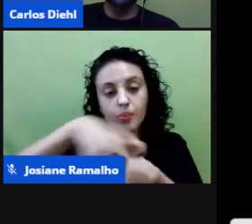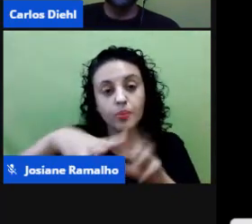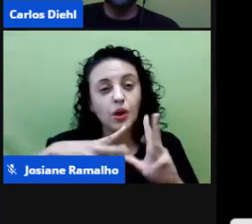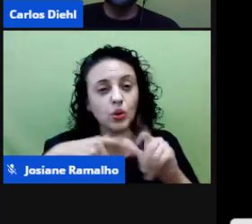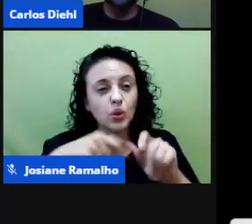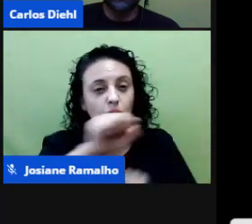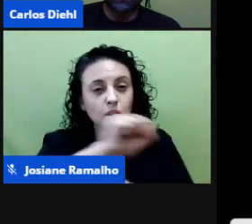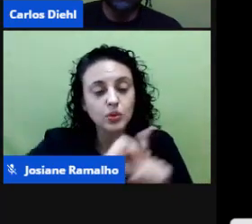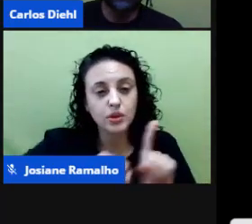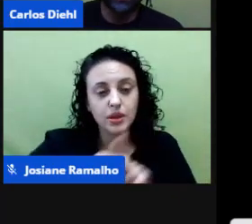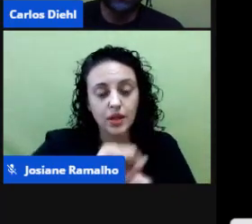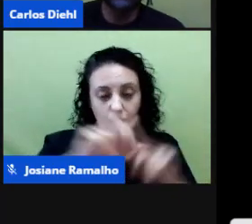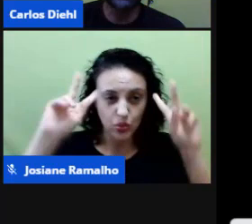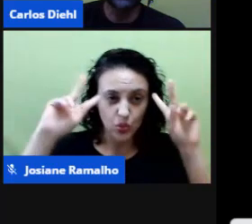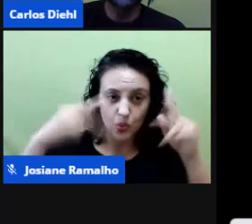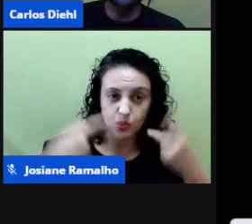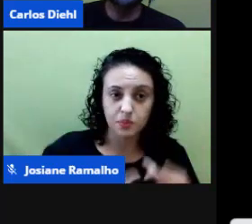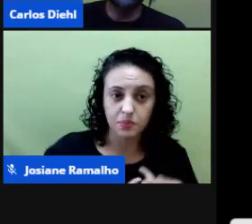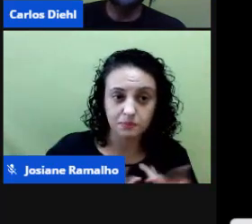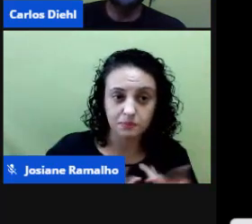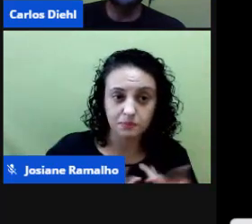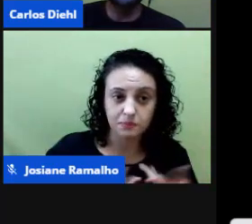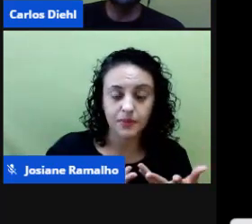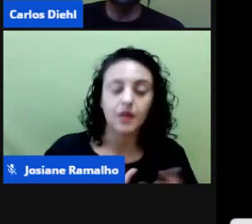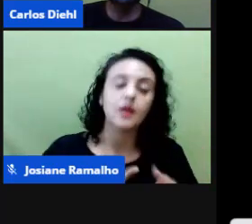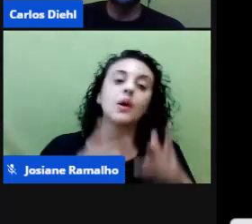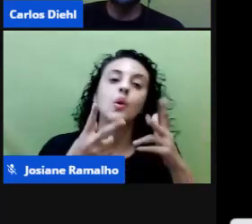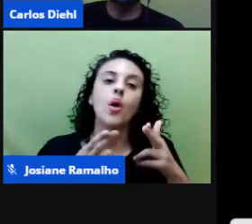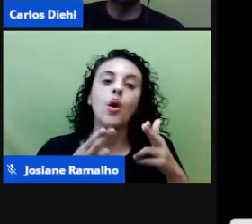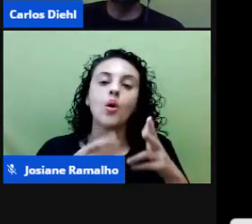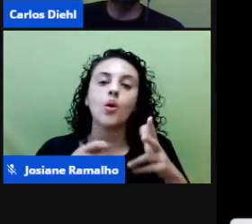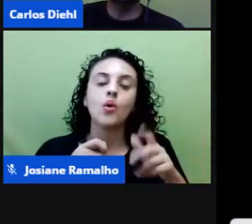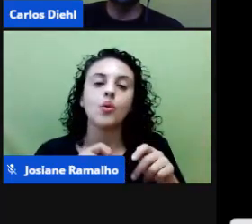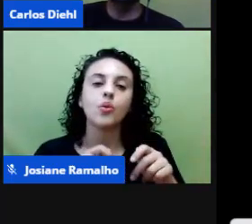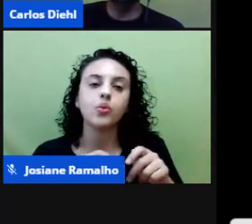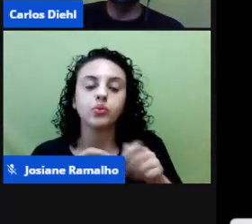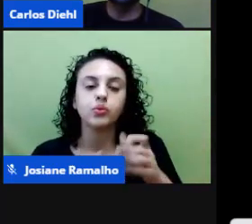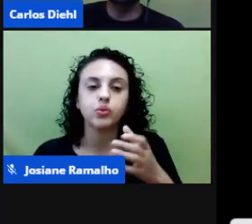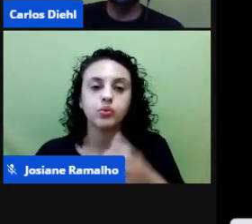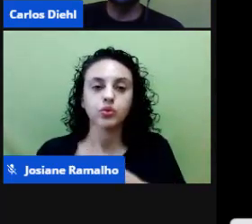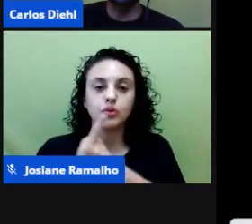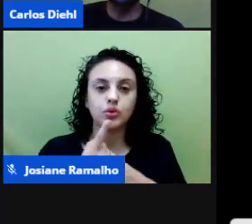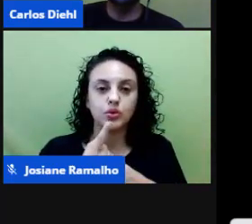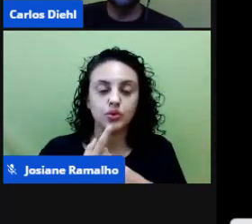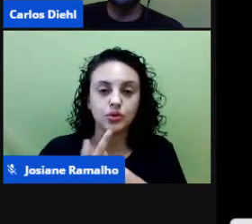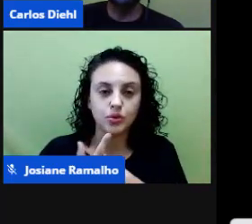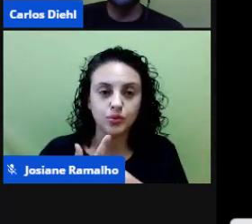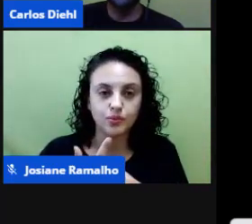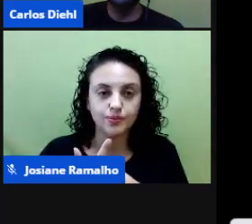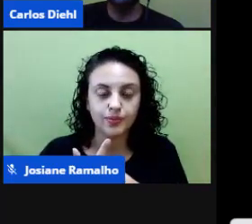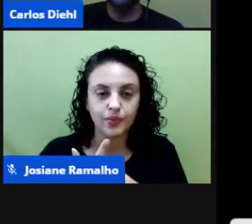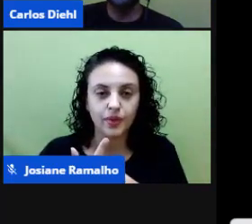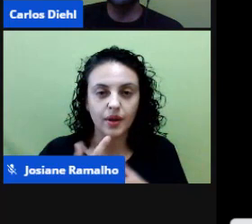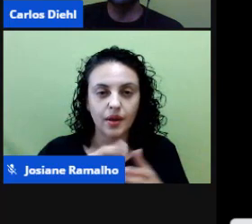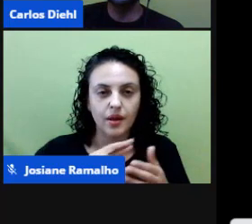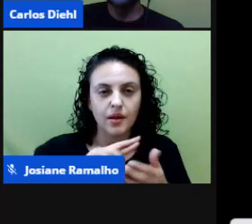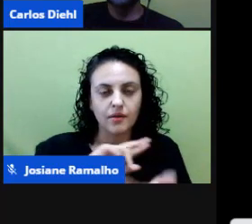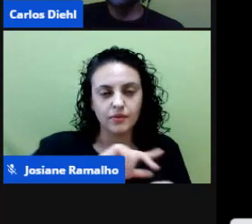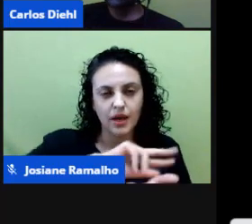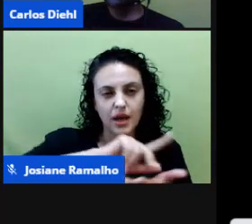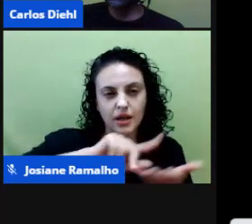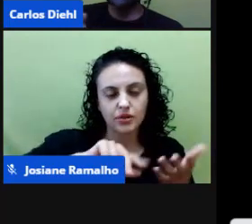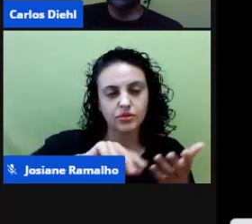como se fez com nossos sentidos e nossos nervos através dos diversos meios e